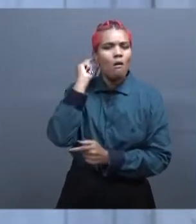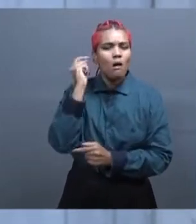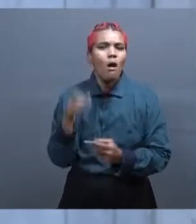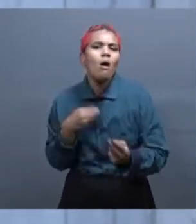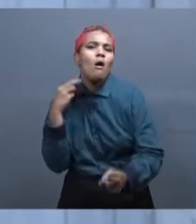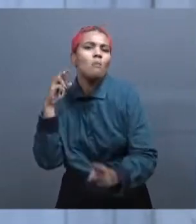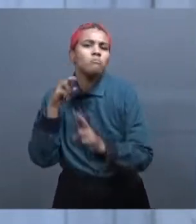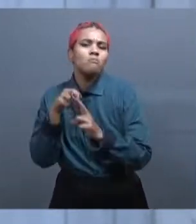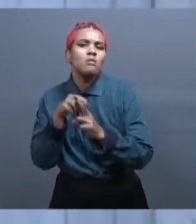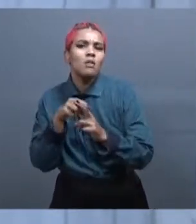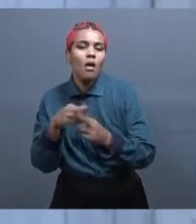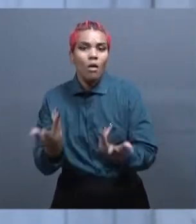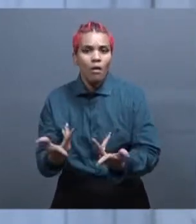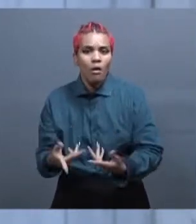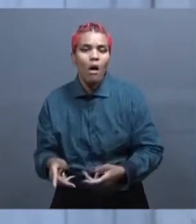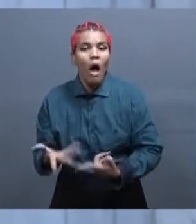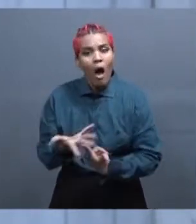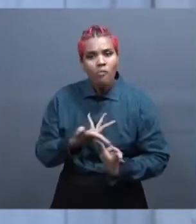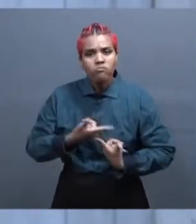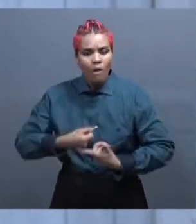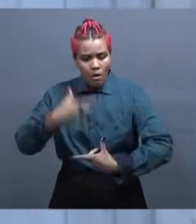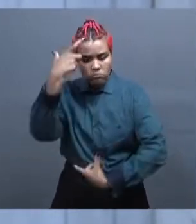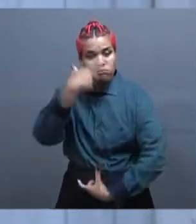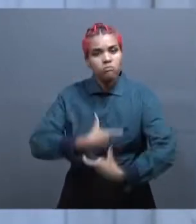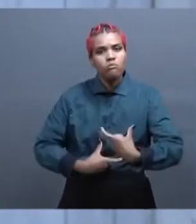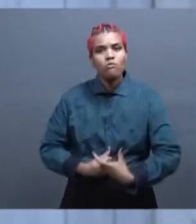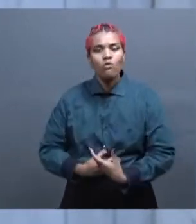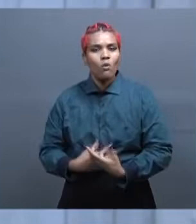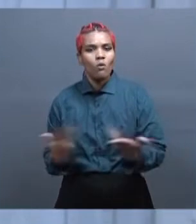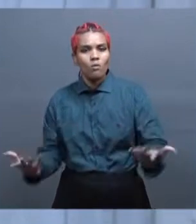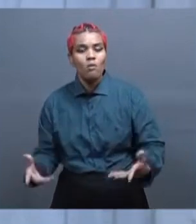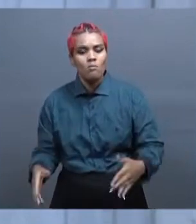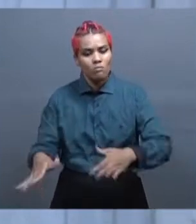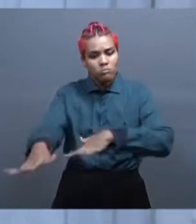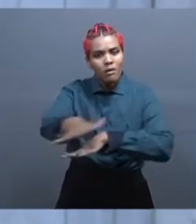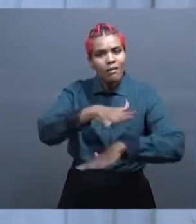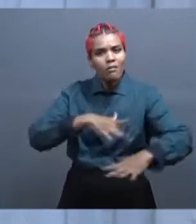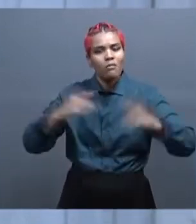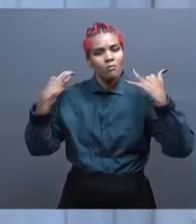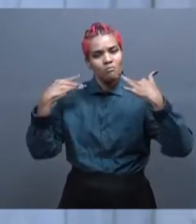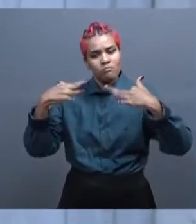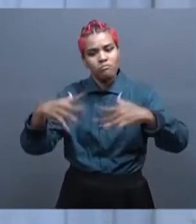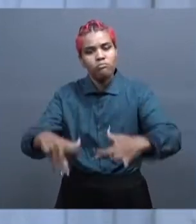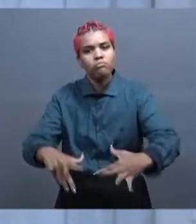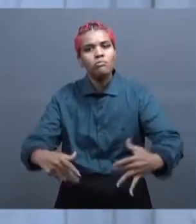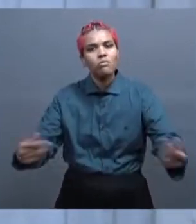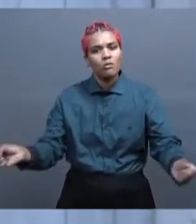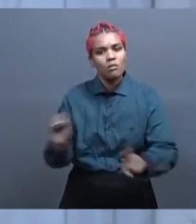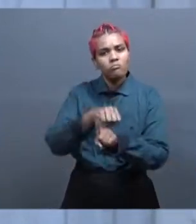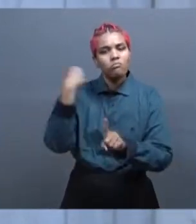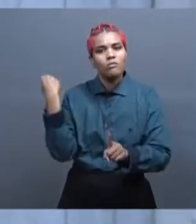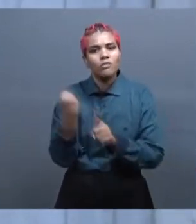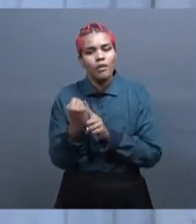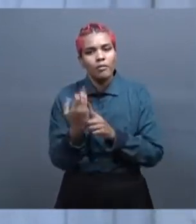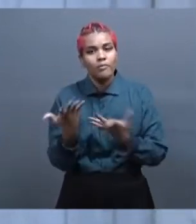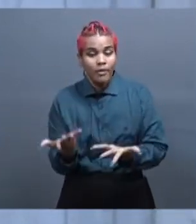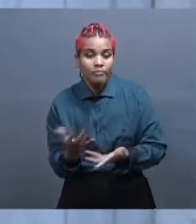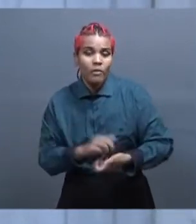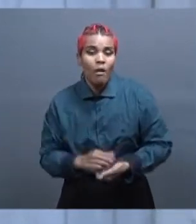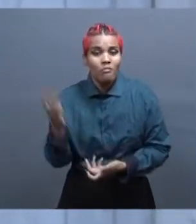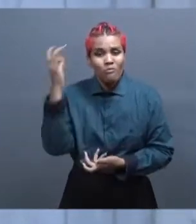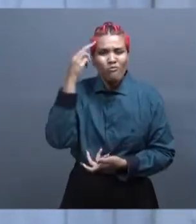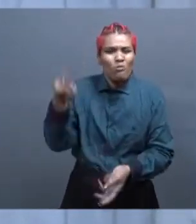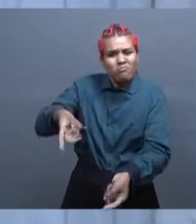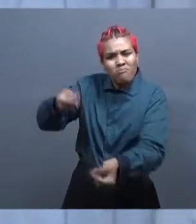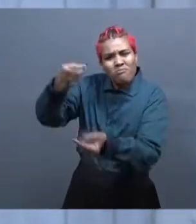corporal está cada vez mais presente na novas na nossa sociedade moderna apesar dessa cultura não ser de hoje a